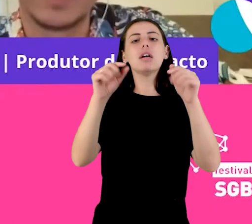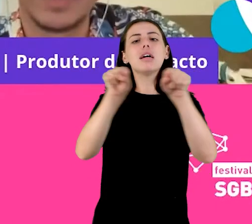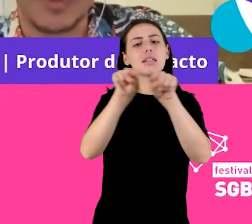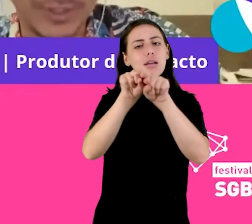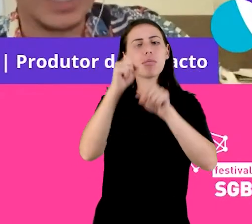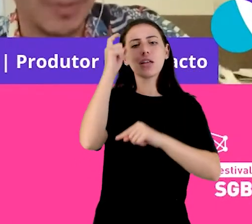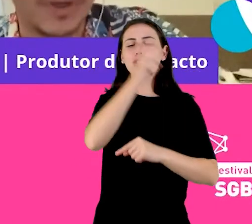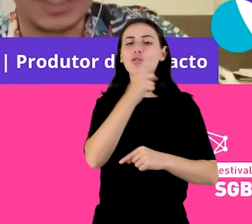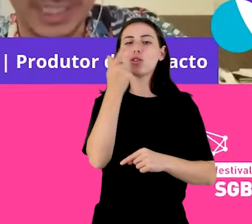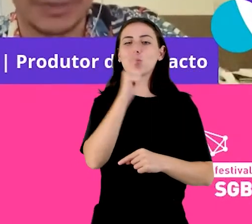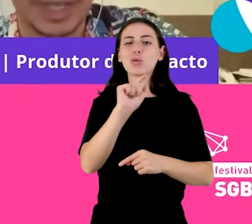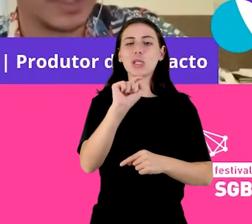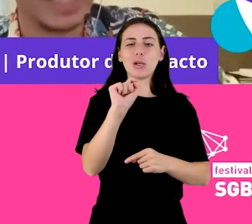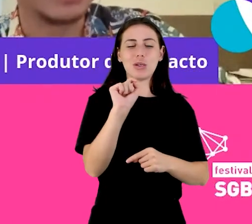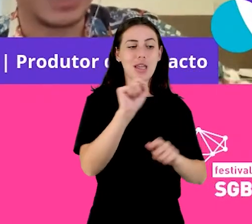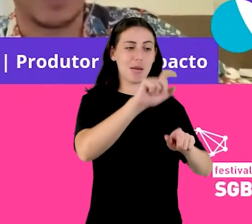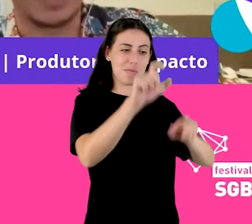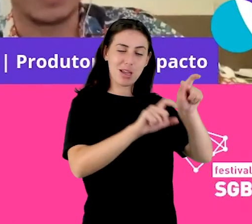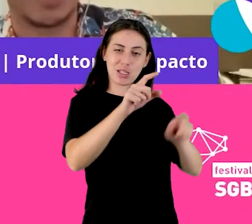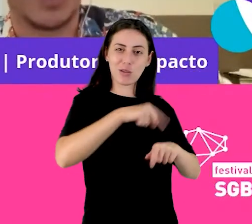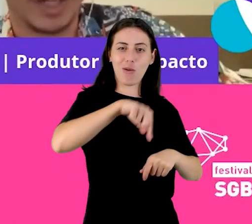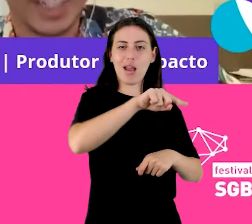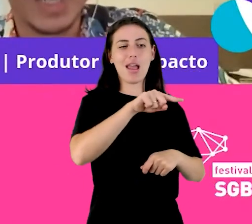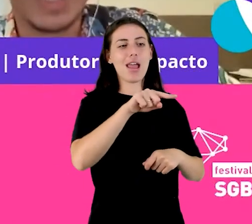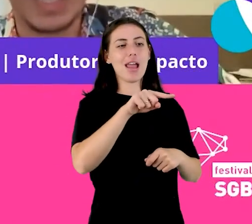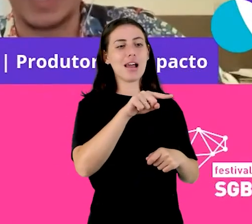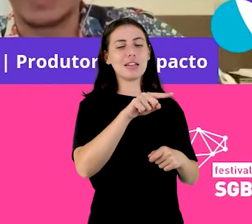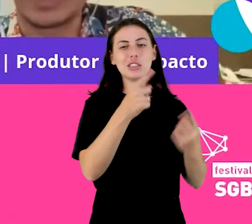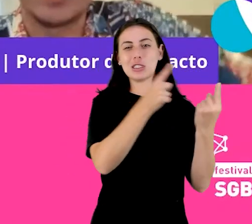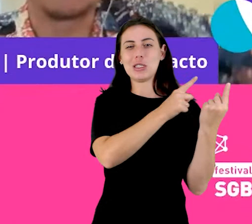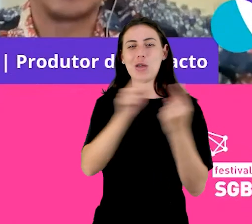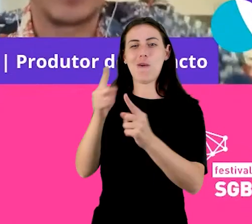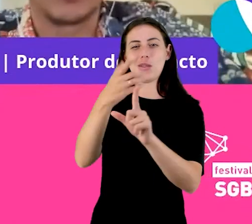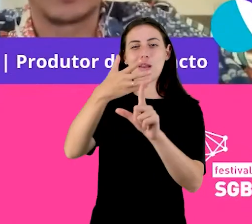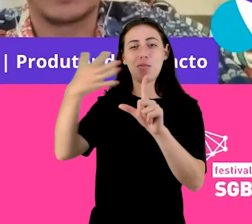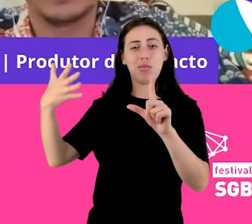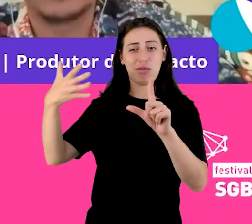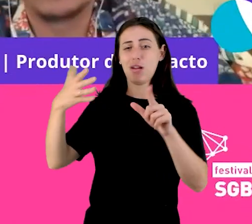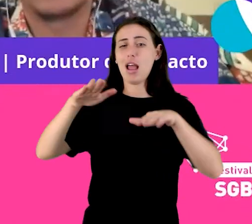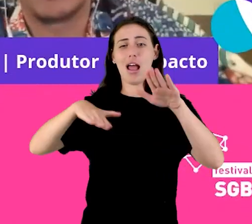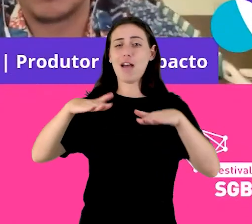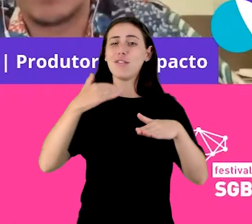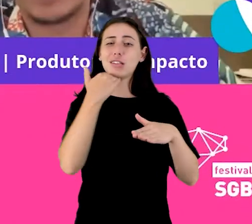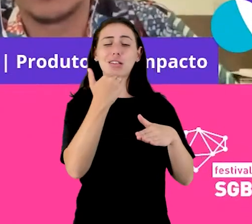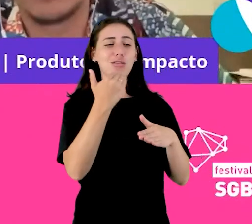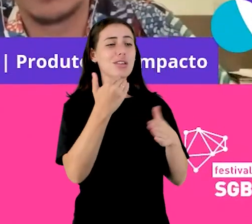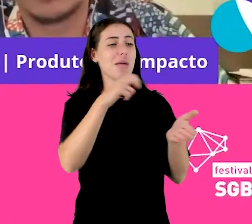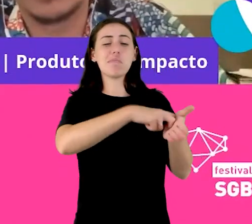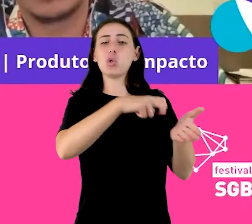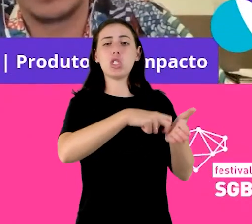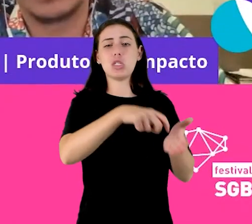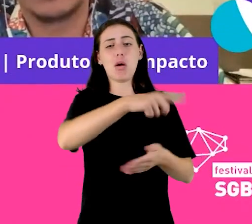lei. Então, por isso que a gente não pode deixar de lutar, porque se alguém decide criar uma lei que seja pior, que não contemple tudo que por exemplo, equiparado ao